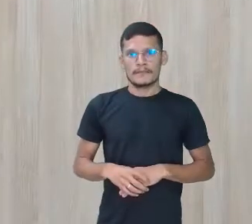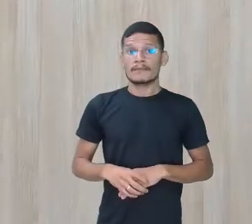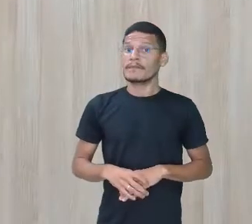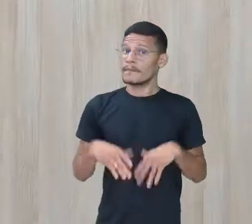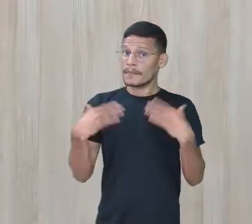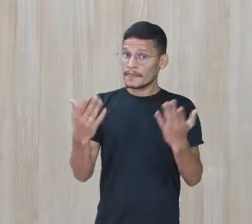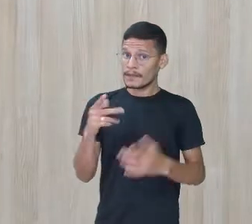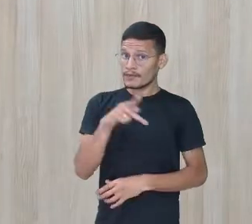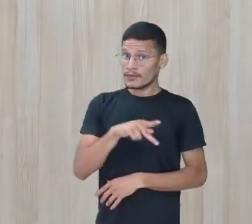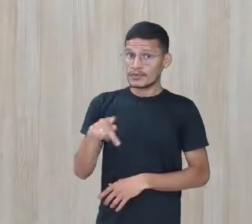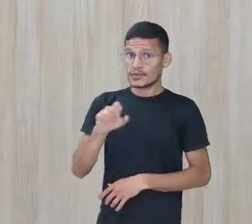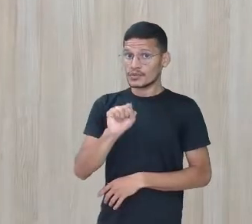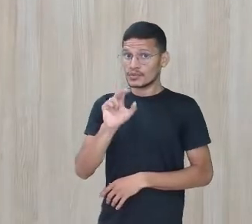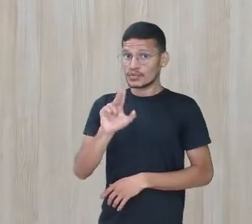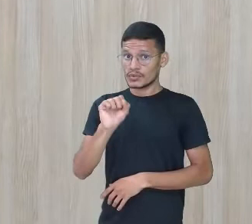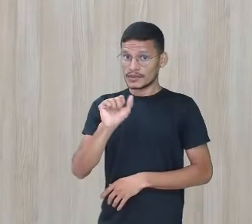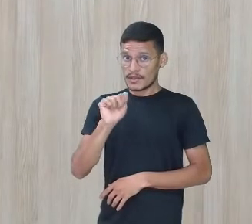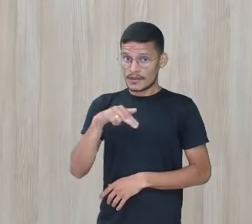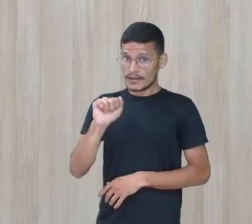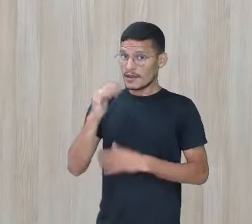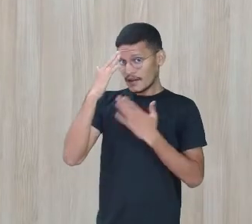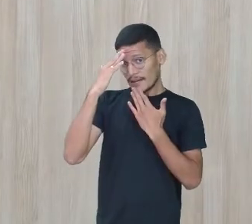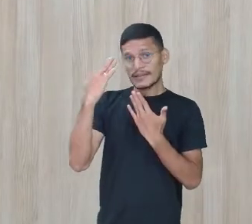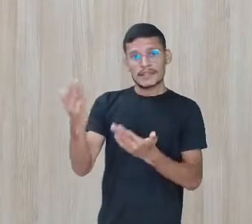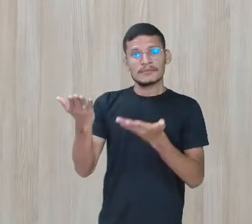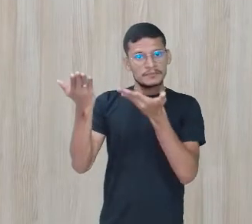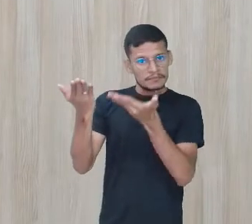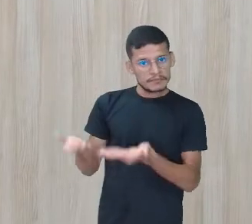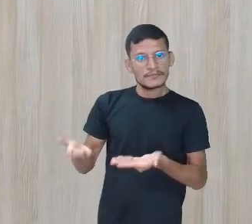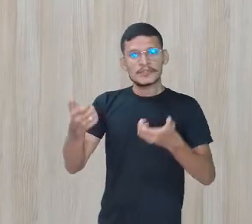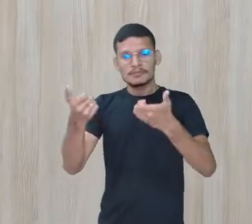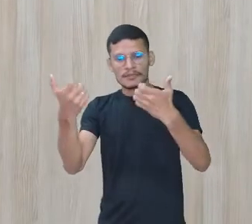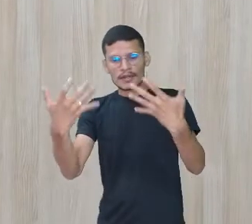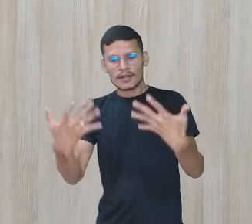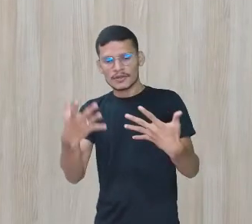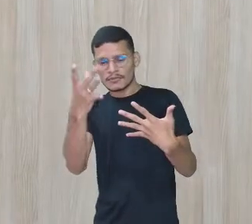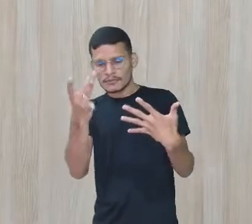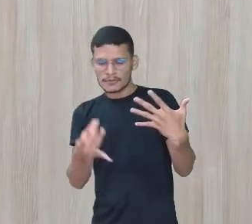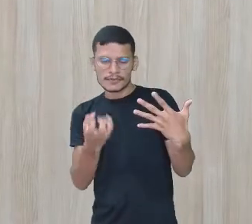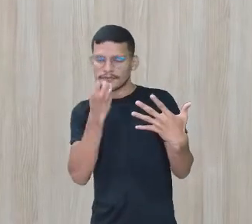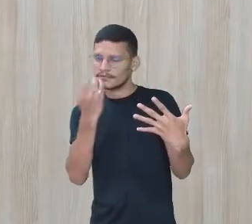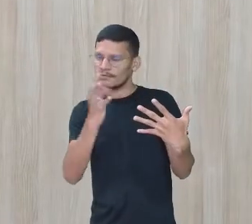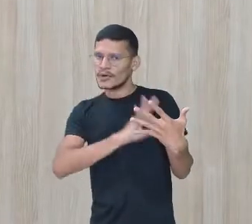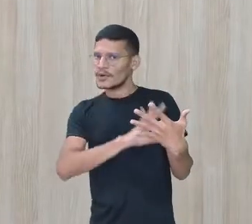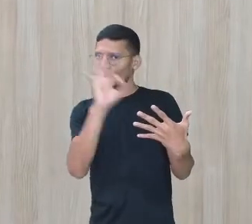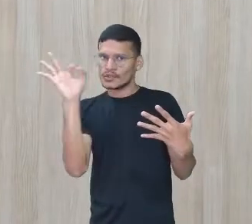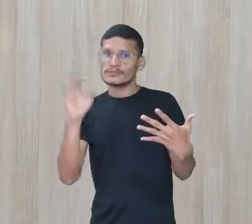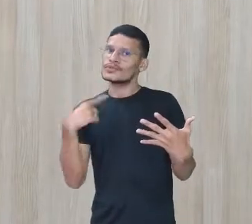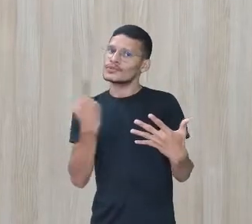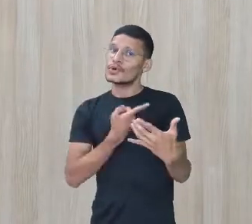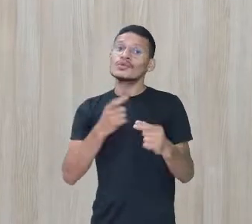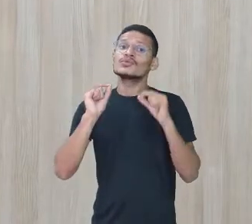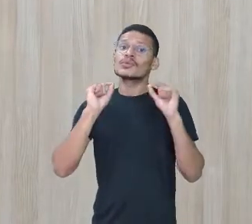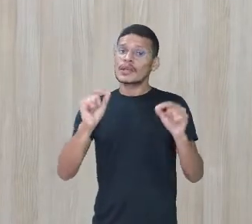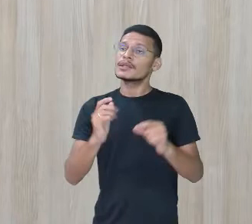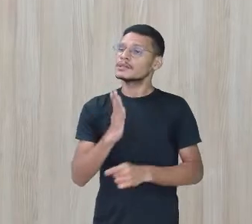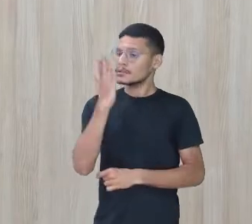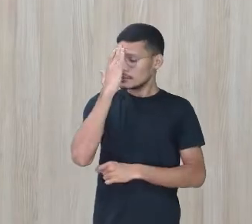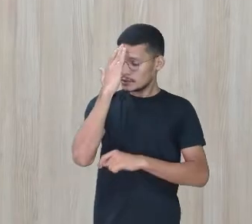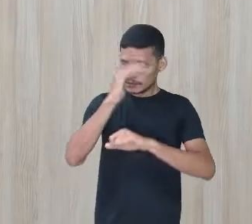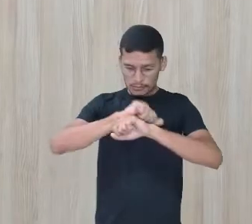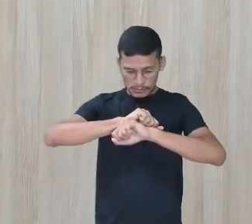Professora Suzana, nós só temos que agradecer, né, essa explicação maravilhosa, né? Acho que a gente passa realmente a entender,